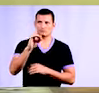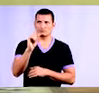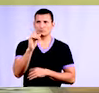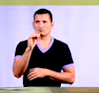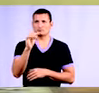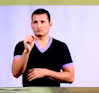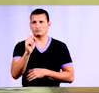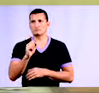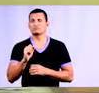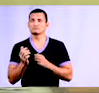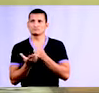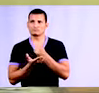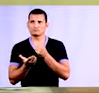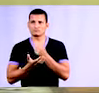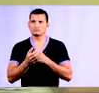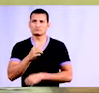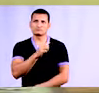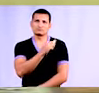básicos. Isso.